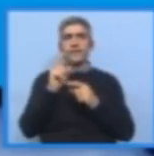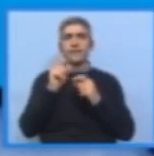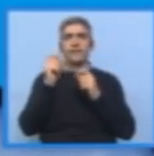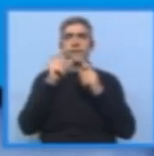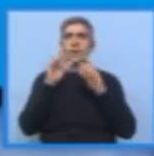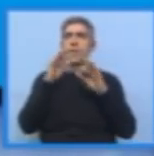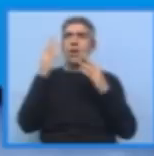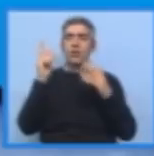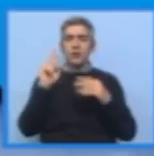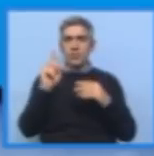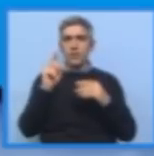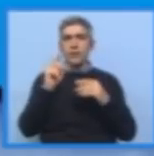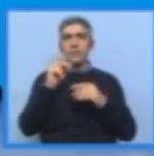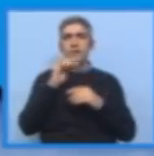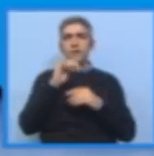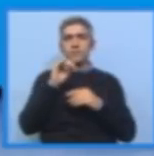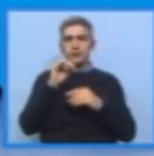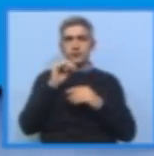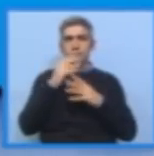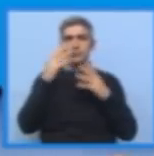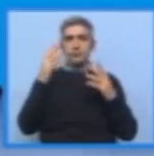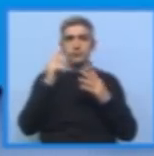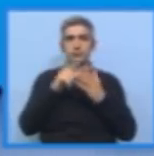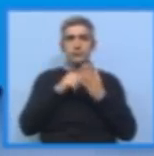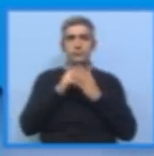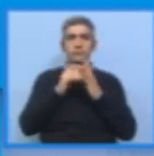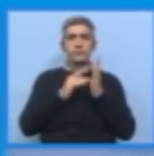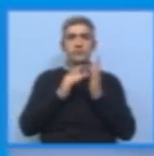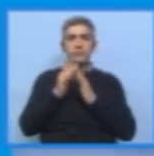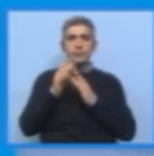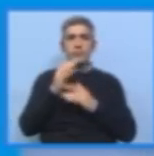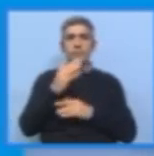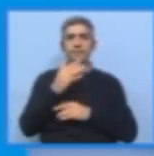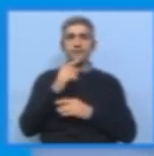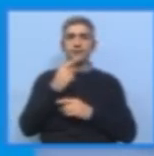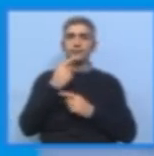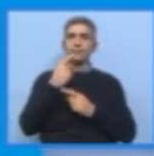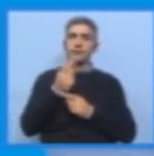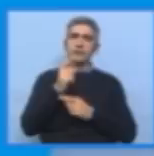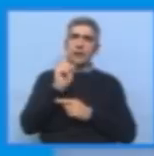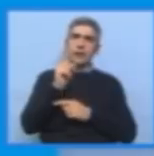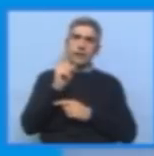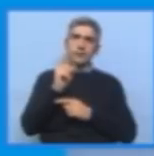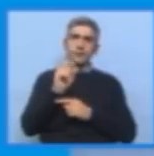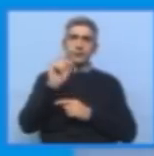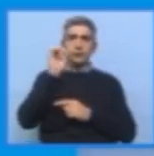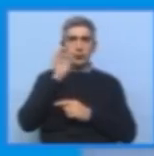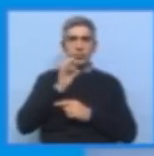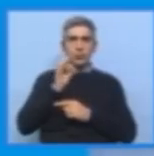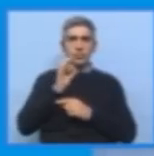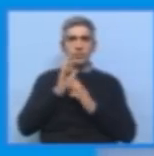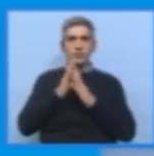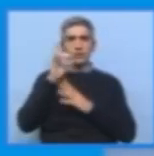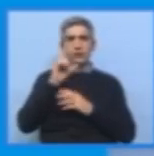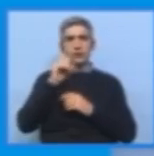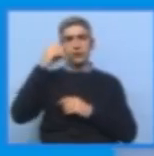estrelinha qualquer, não é o astro, mas o astro maior que sempre os cristãos aplicavam ao Senhor, que